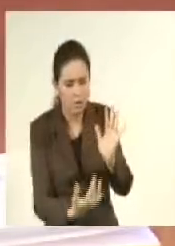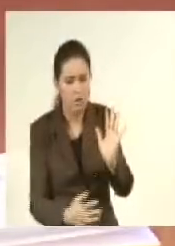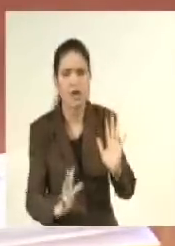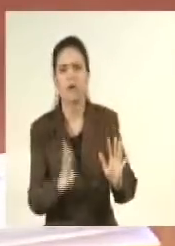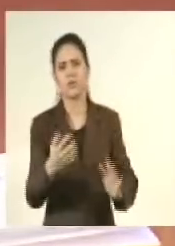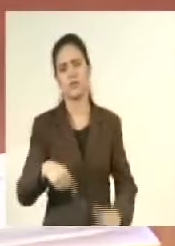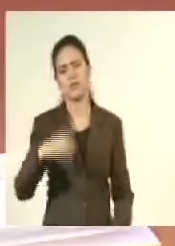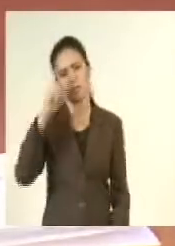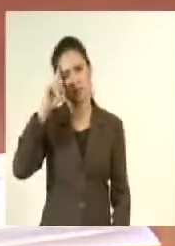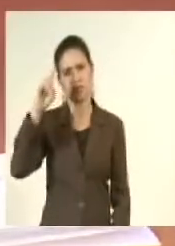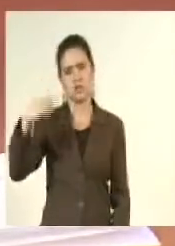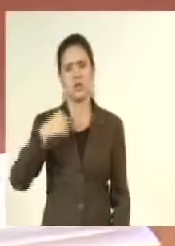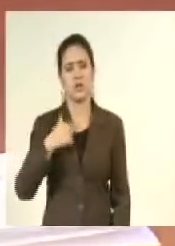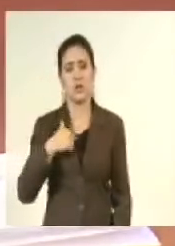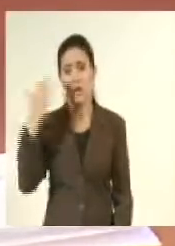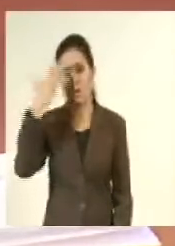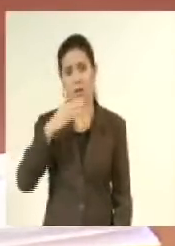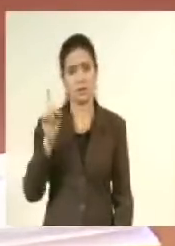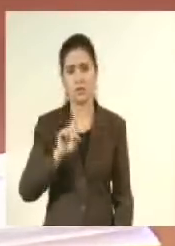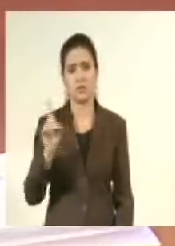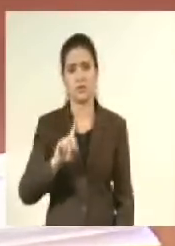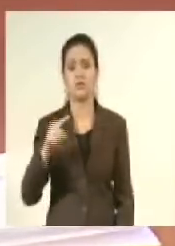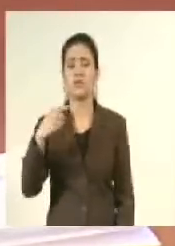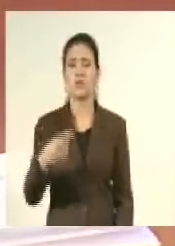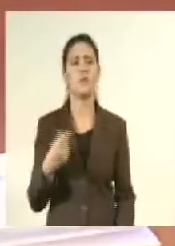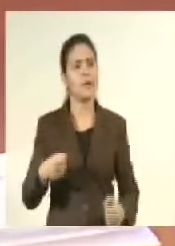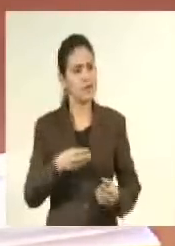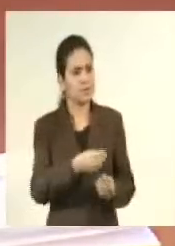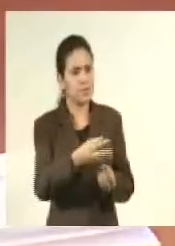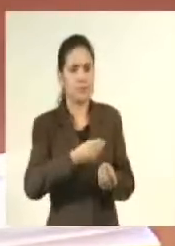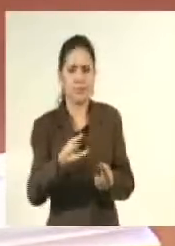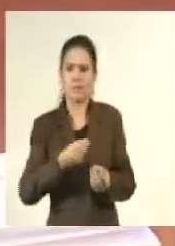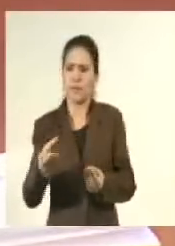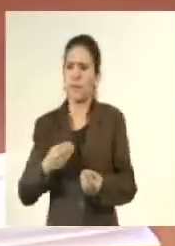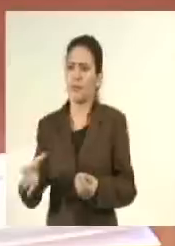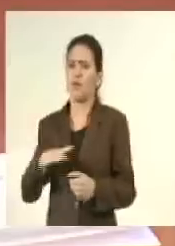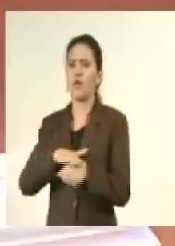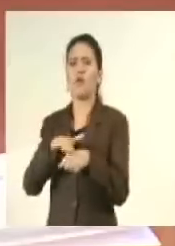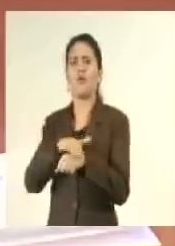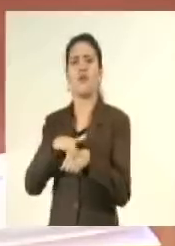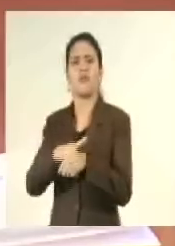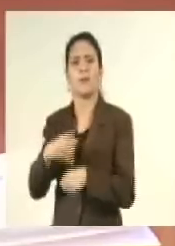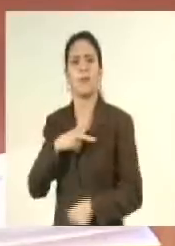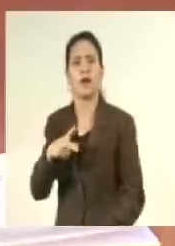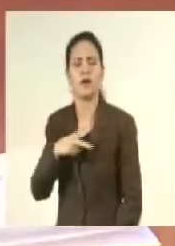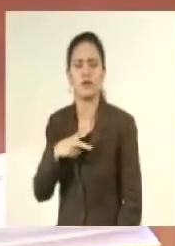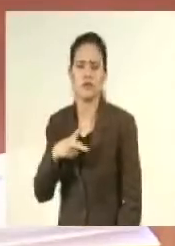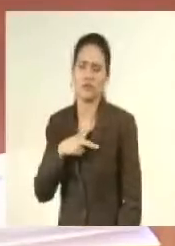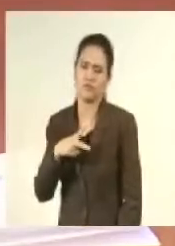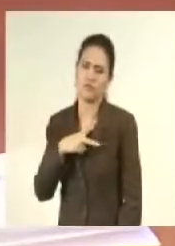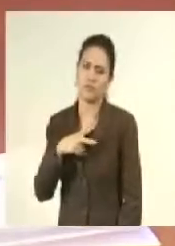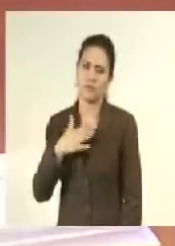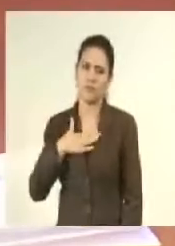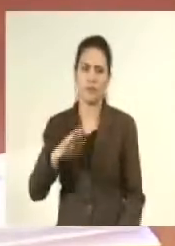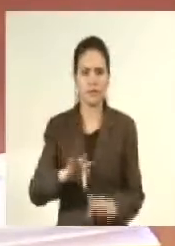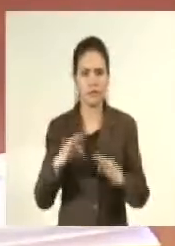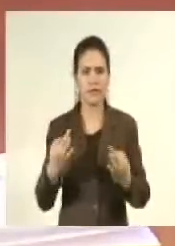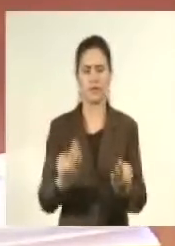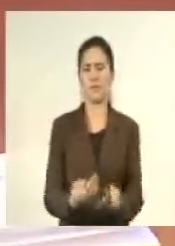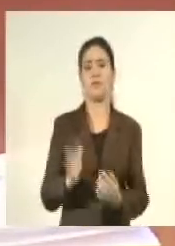que eu não estava presente. Depois vou ter que distribuir a minha conversa, deputada Graça Paz, pessoal com a minha família,